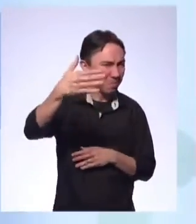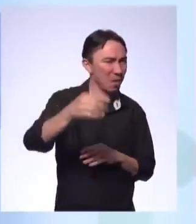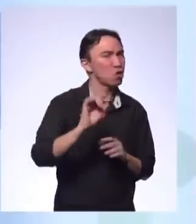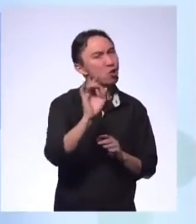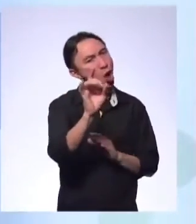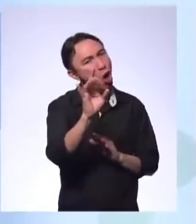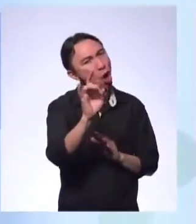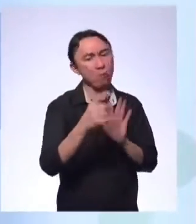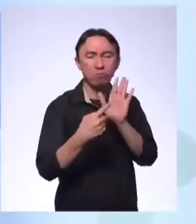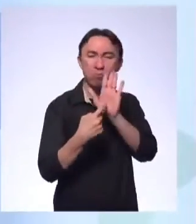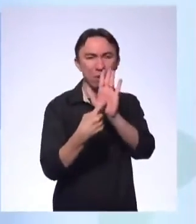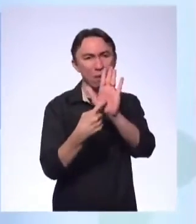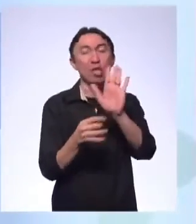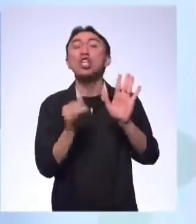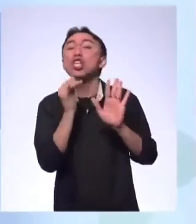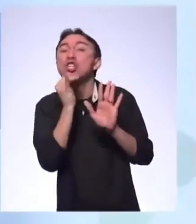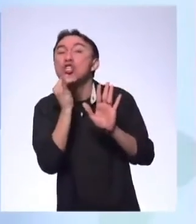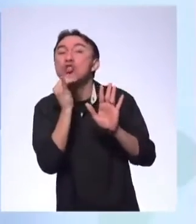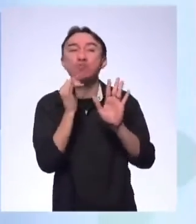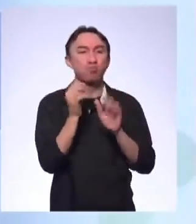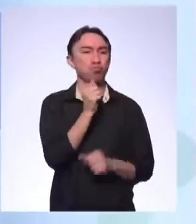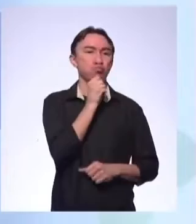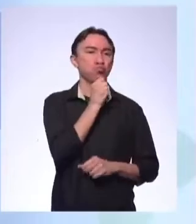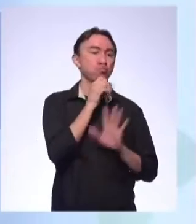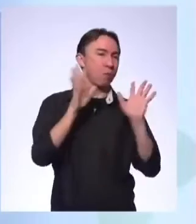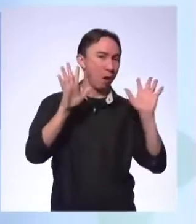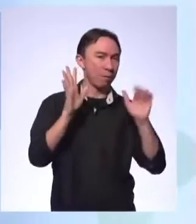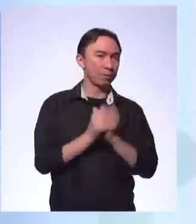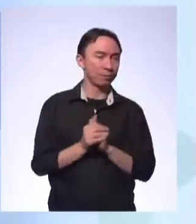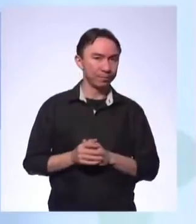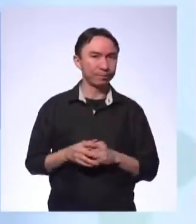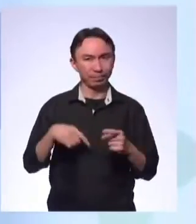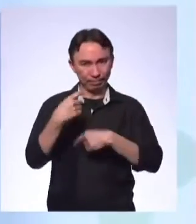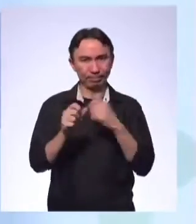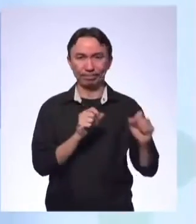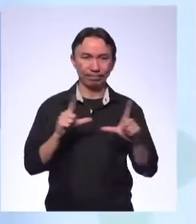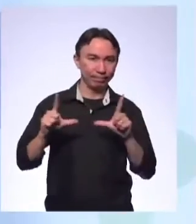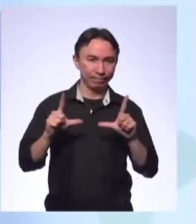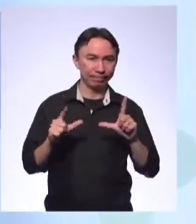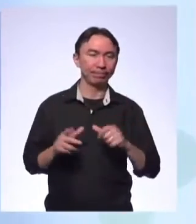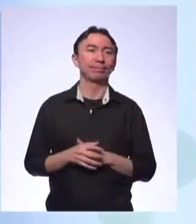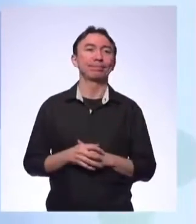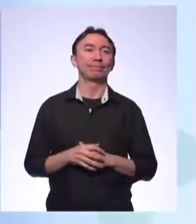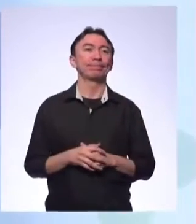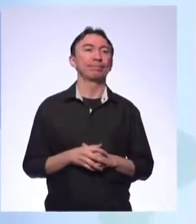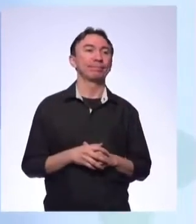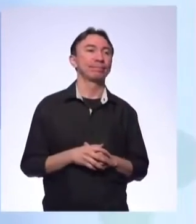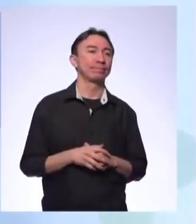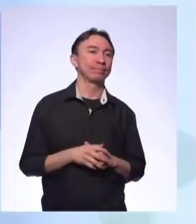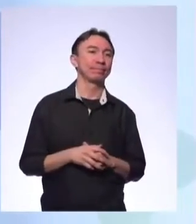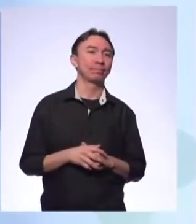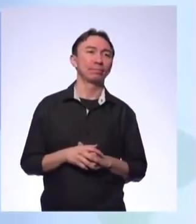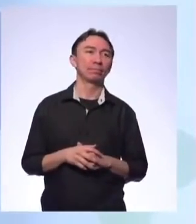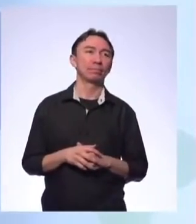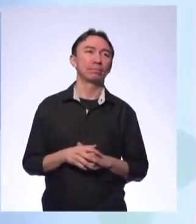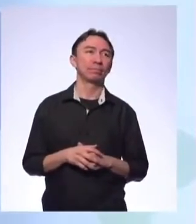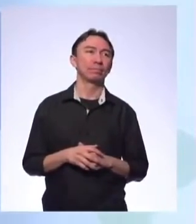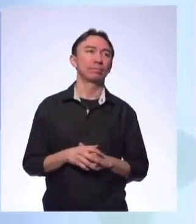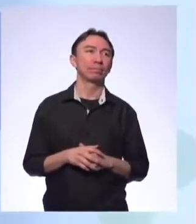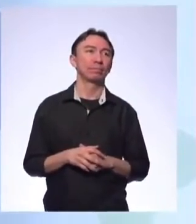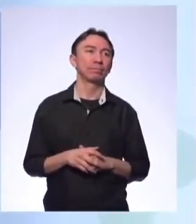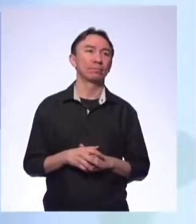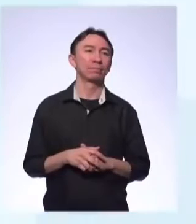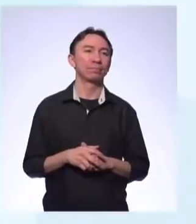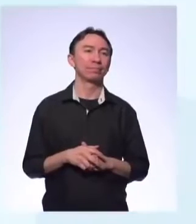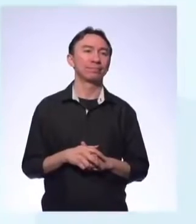mostrando tá gente não tem exemplo sair próxima tela tem que acabar a aula próxima tela aliás eu que